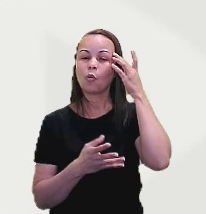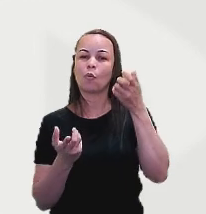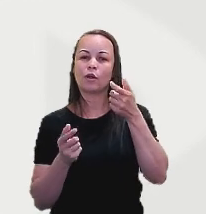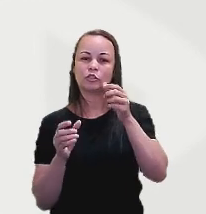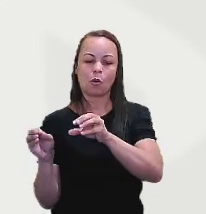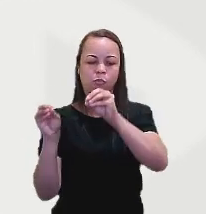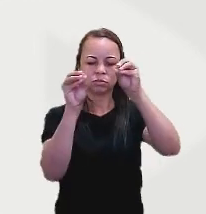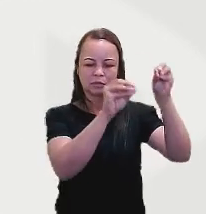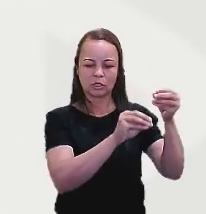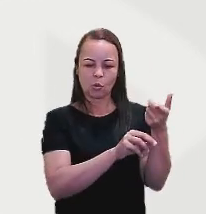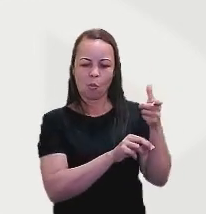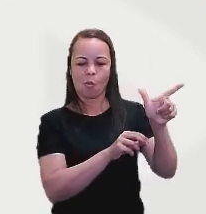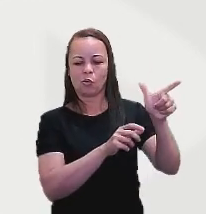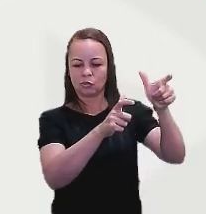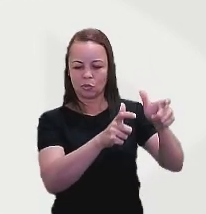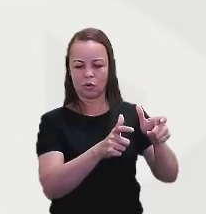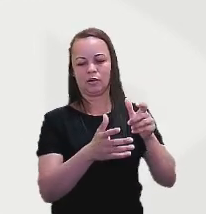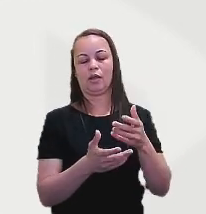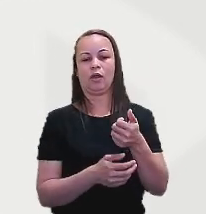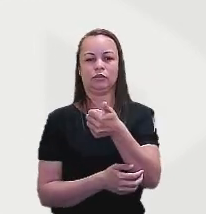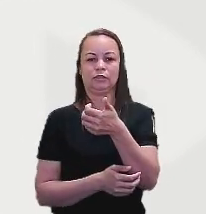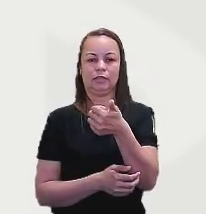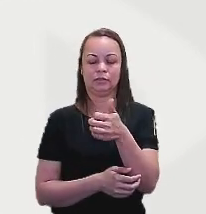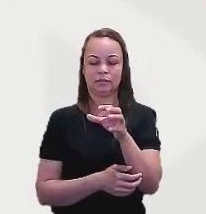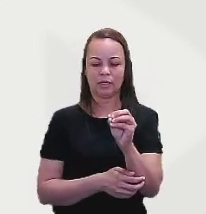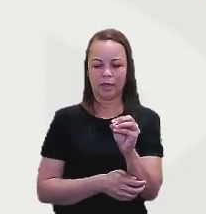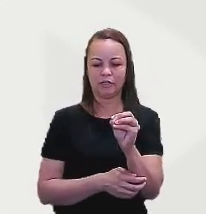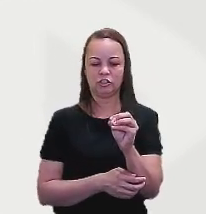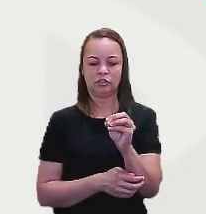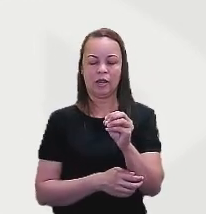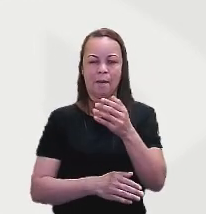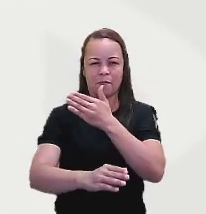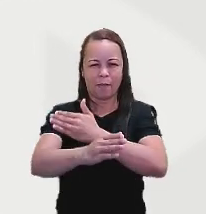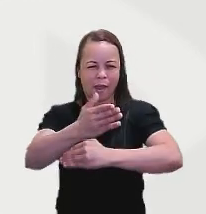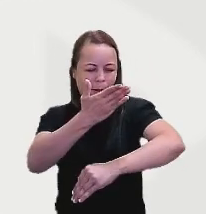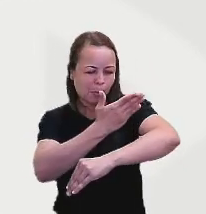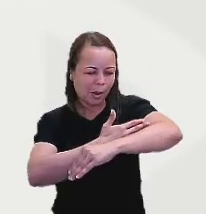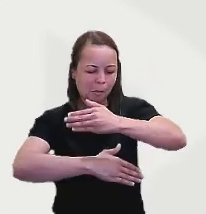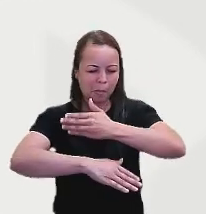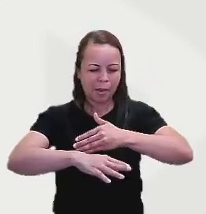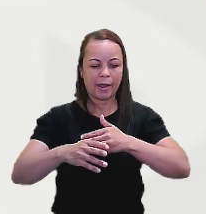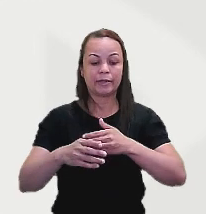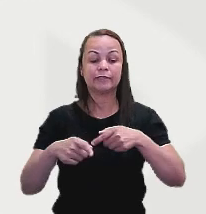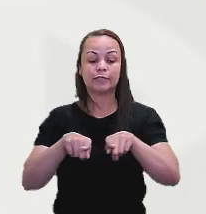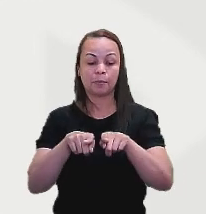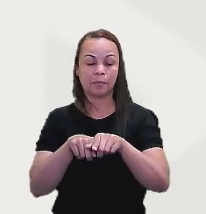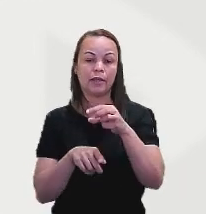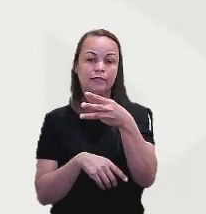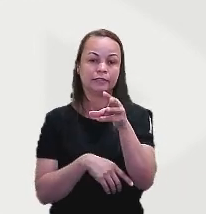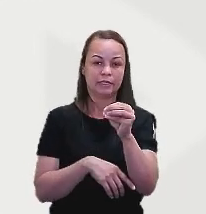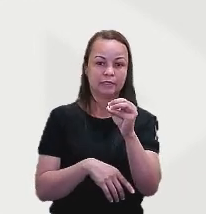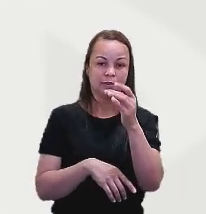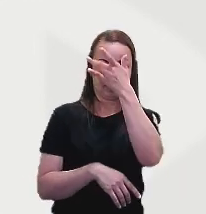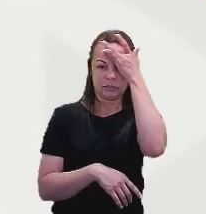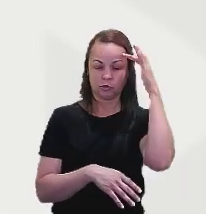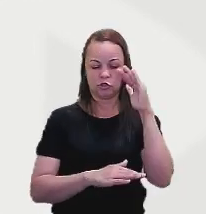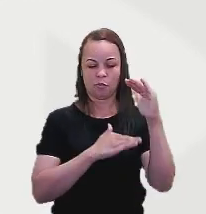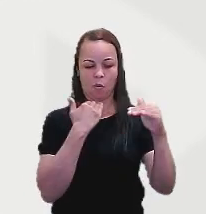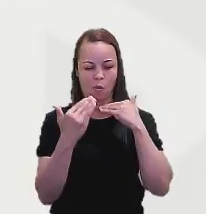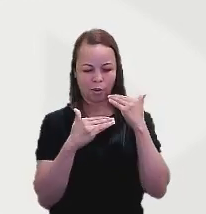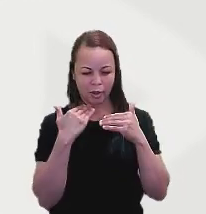30 mortos em menos de 2 semanas de conflitos, Rodrigo Alves se viu obrigado a desistir da vacinação